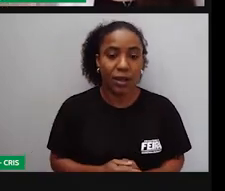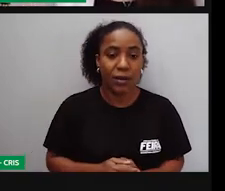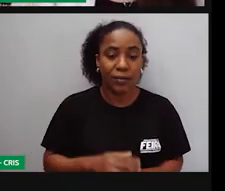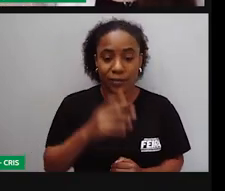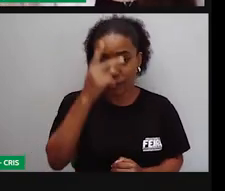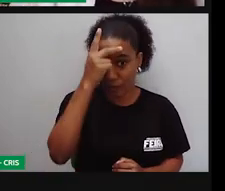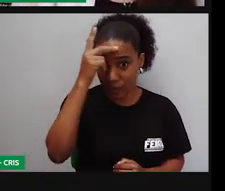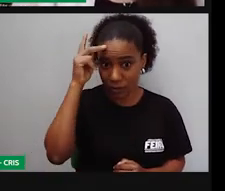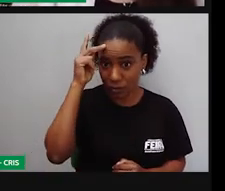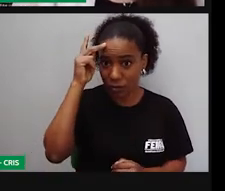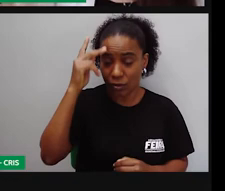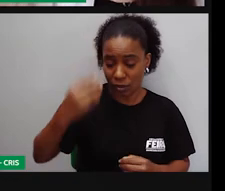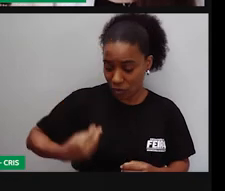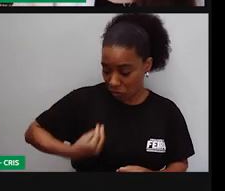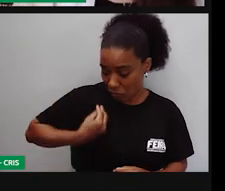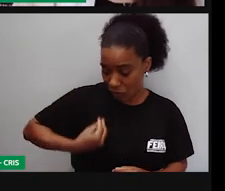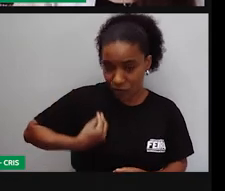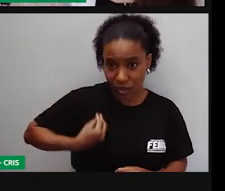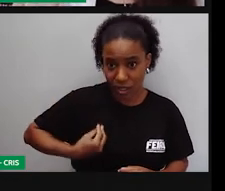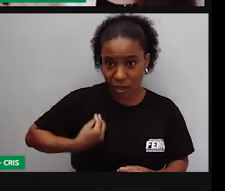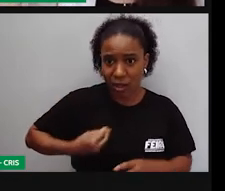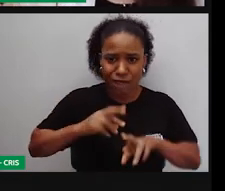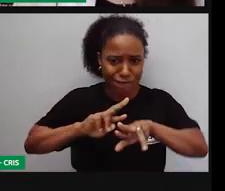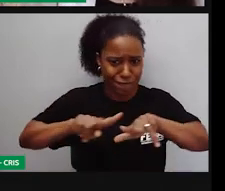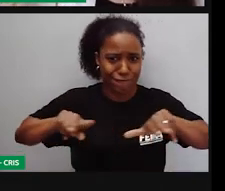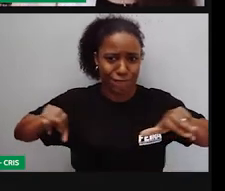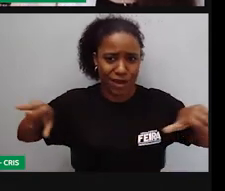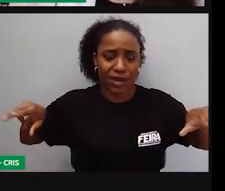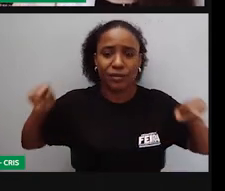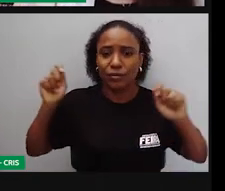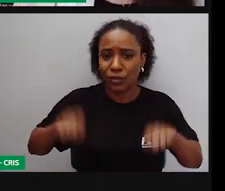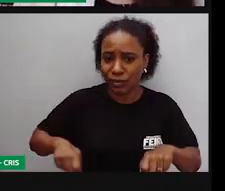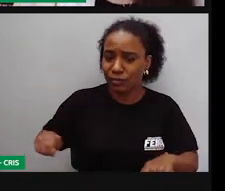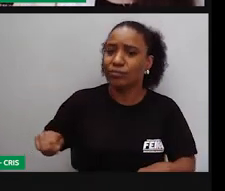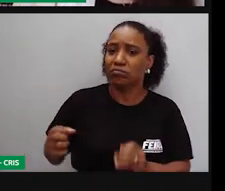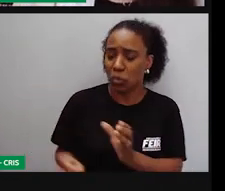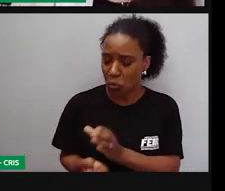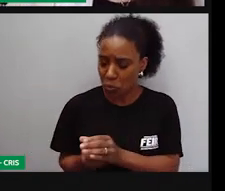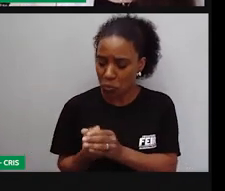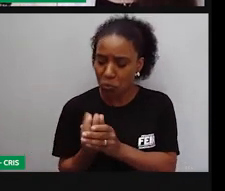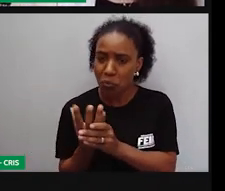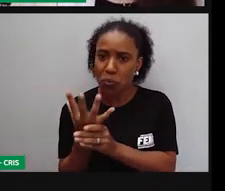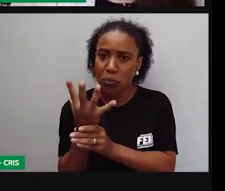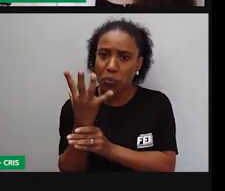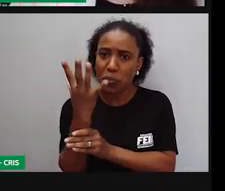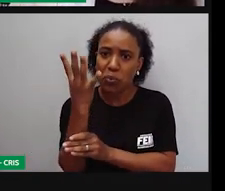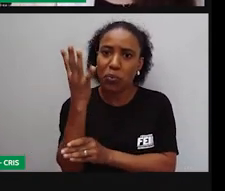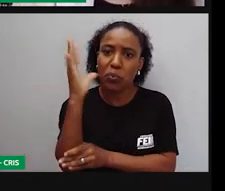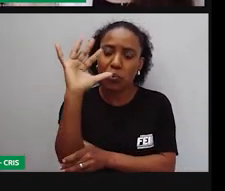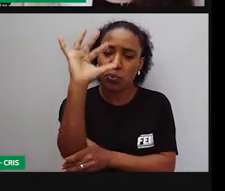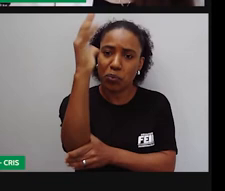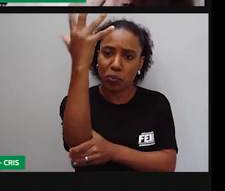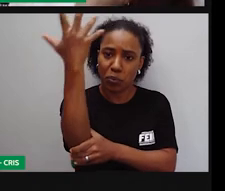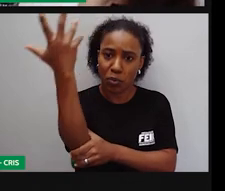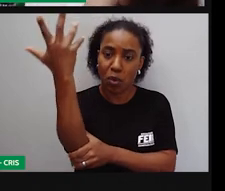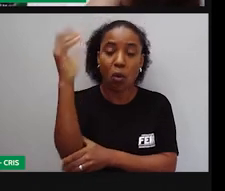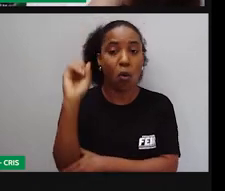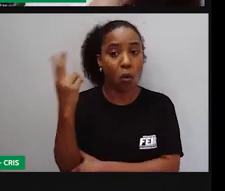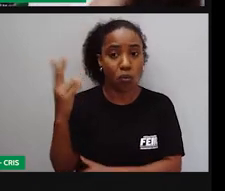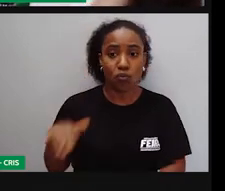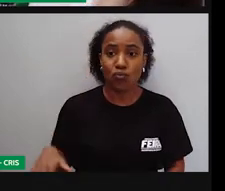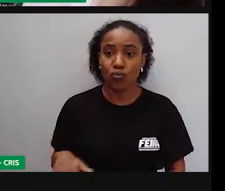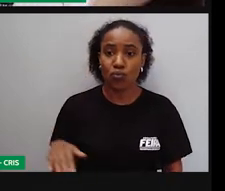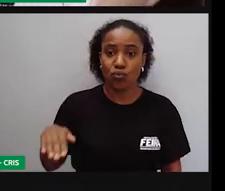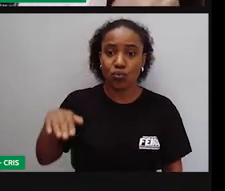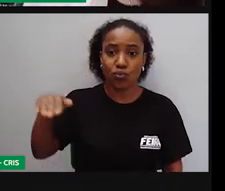aos processos de evolução, ou seja, eles sofrem modificações ao longo do tempo. Um dos fatores que causam essa evolução